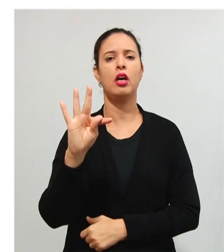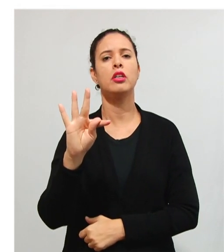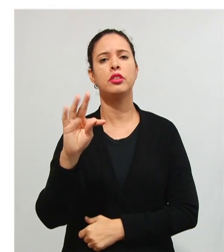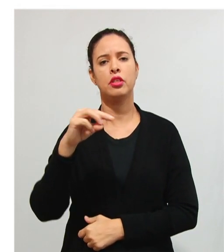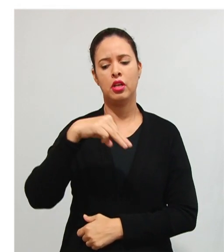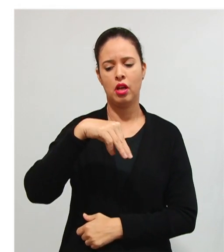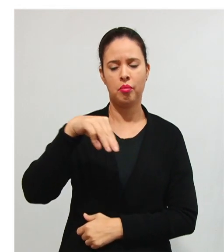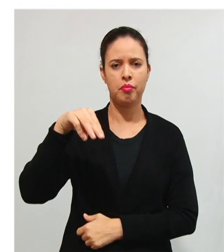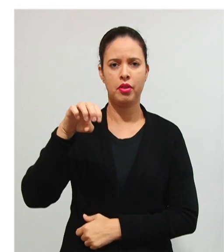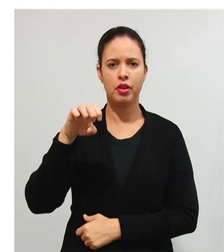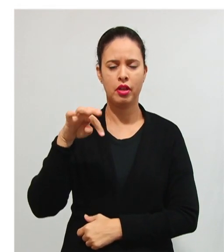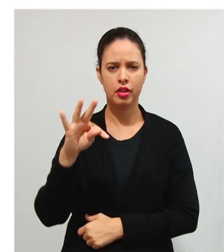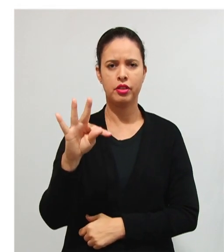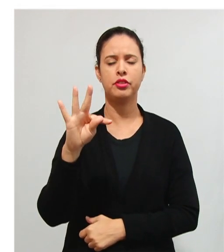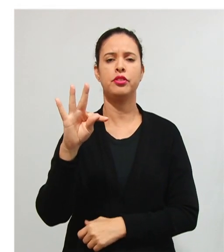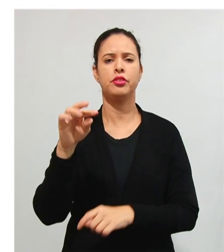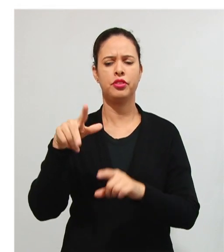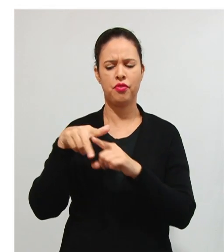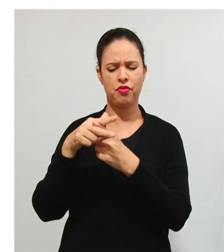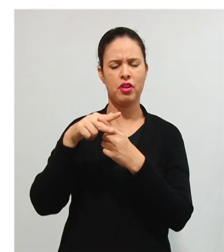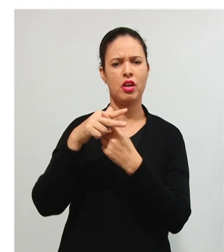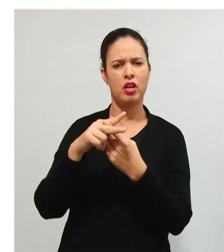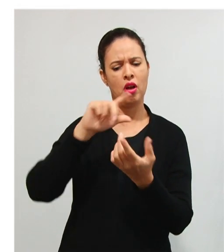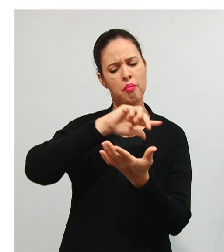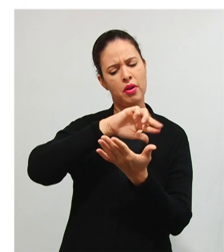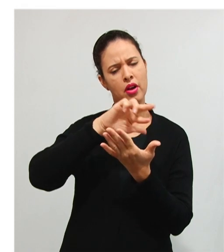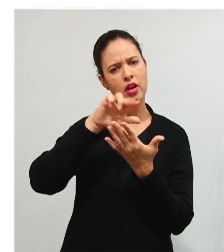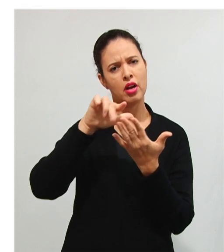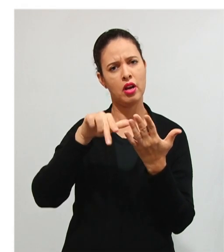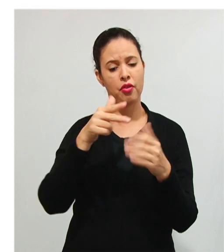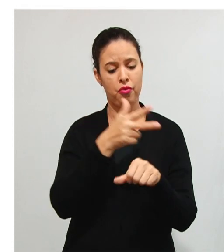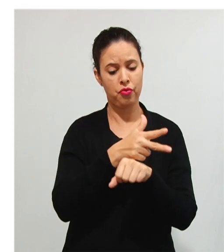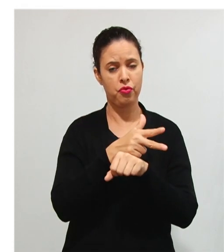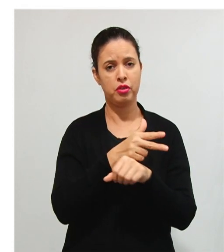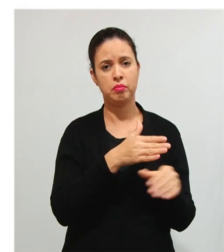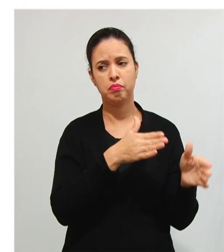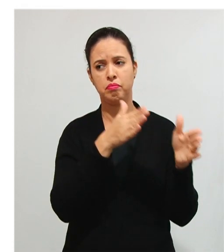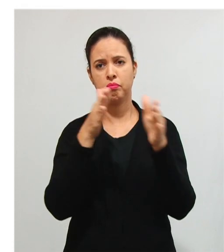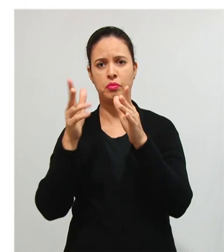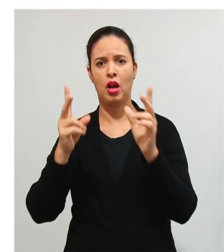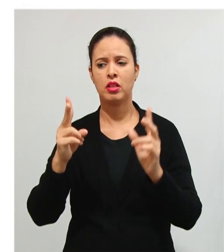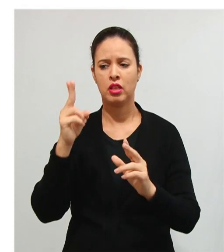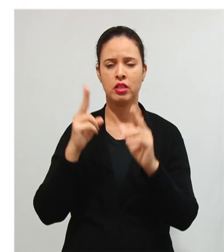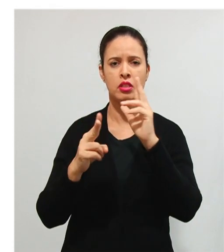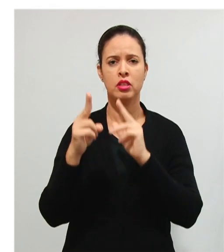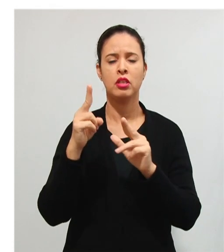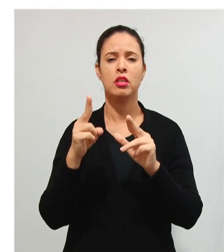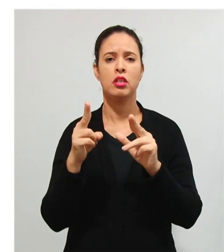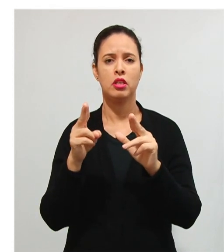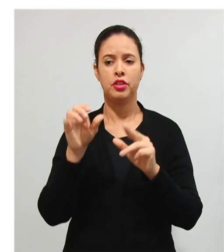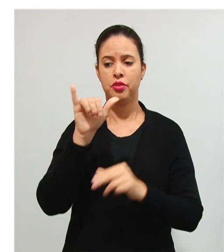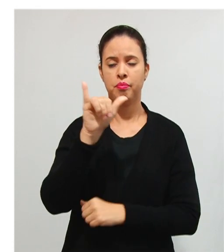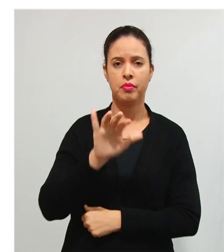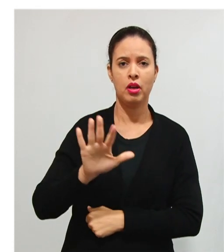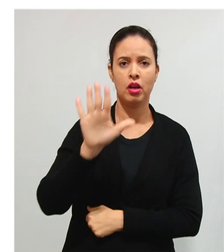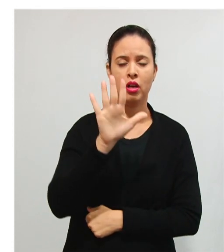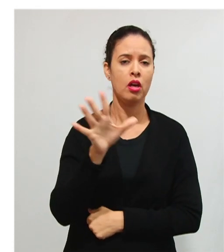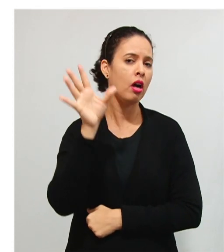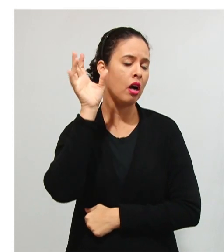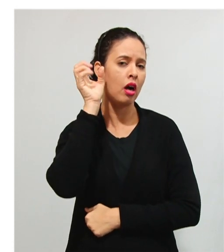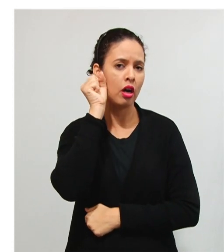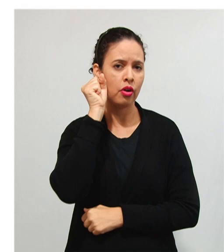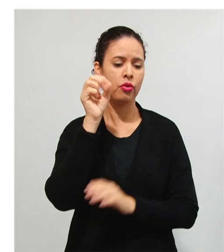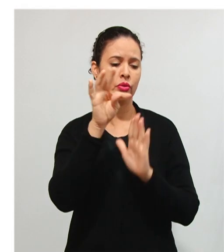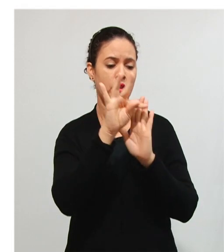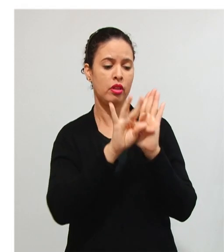para criação de imagens, ferramentas que fazem edição de vídeo ou geração de imagem, geração de áudio a partir de texto,